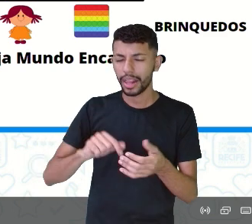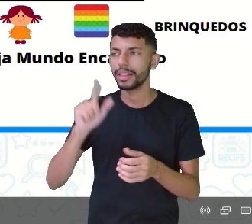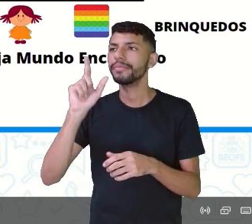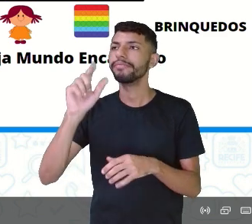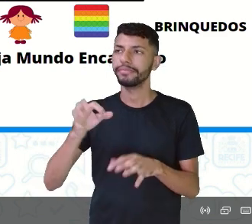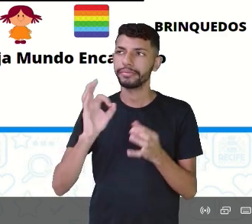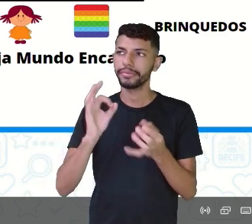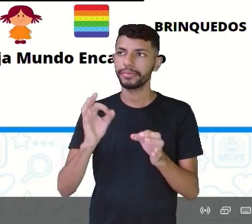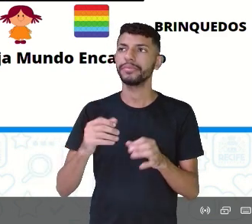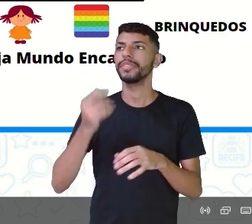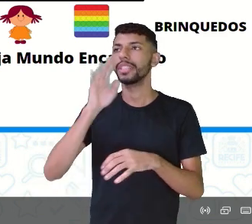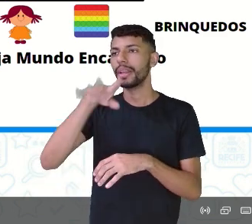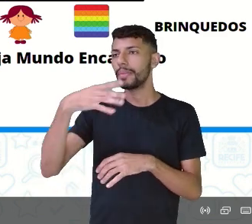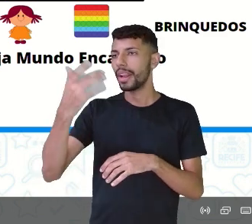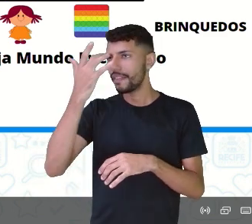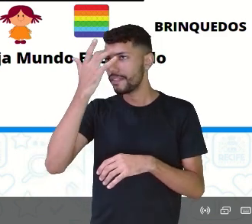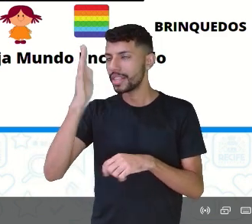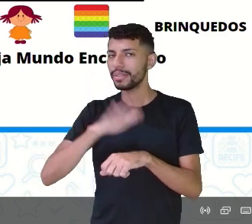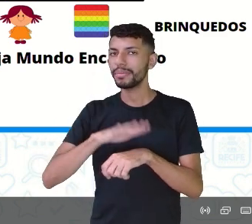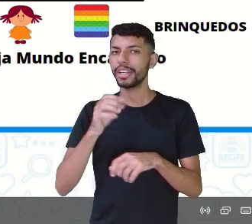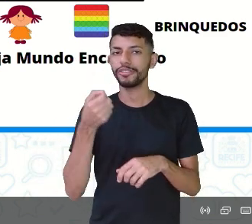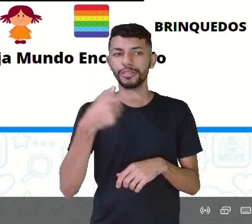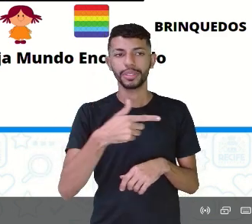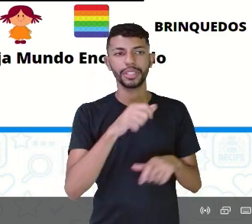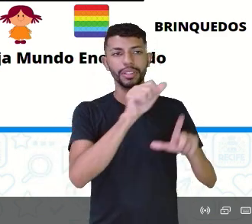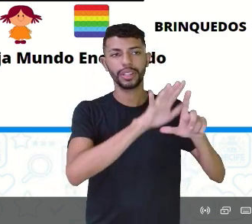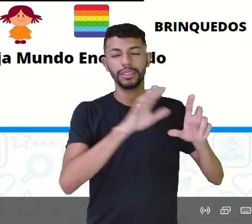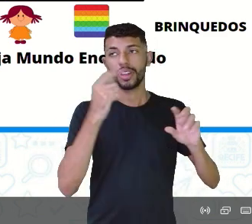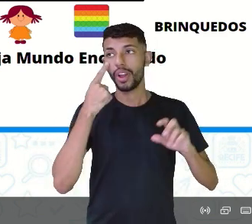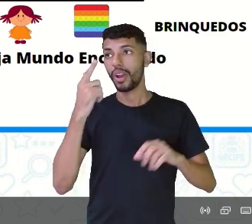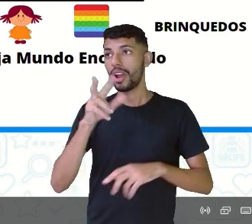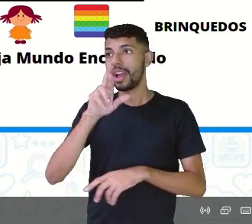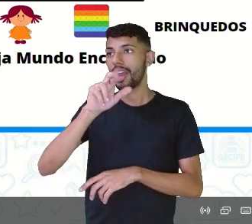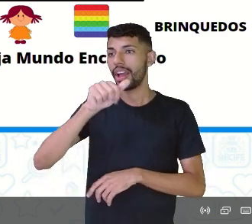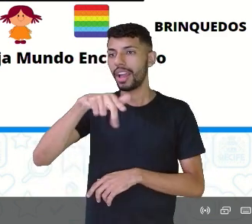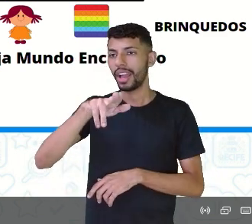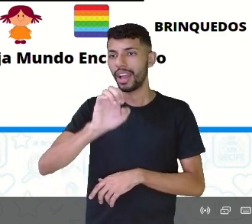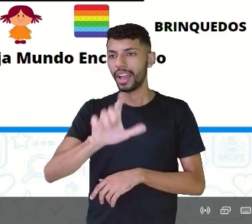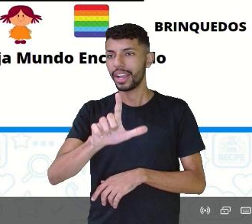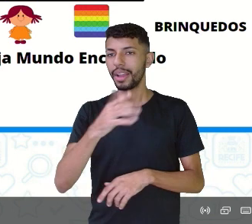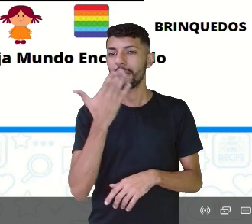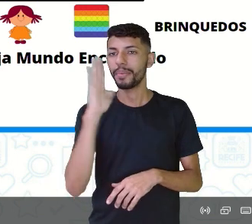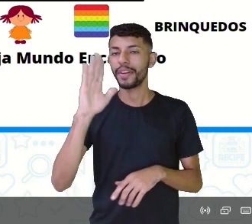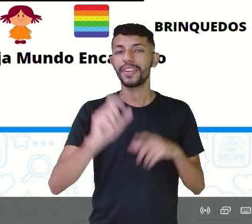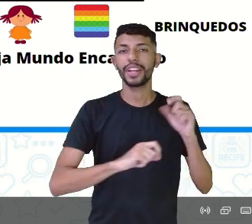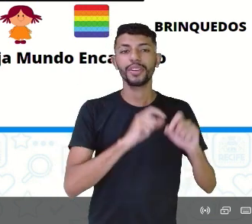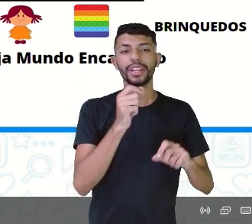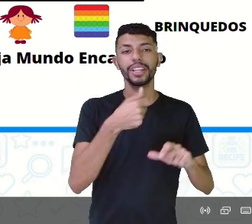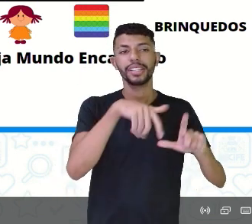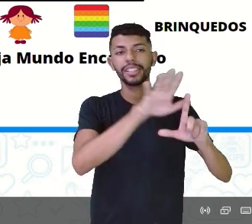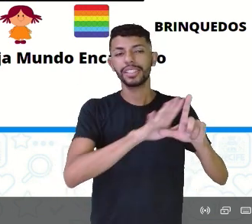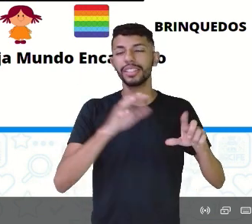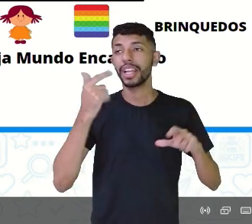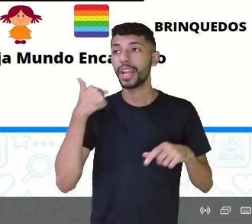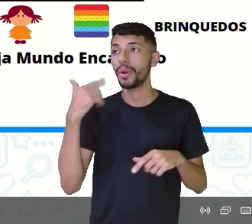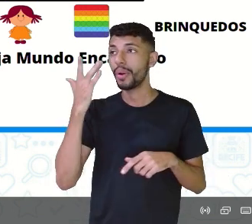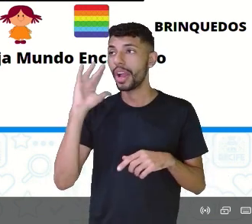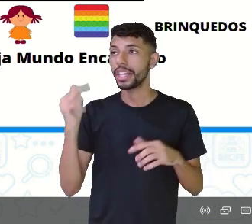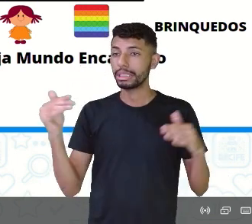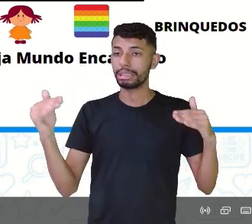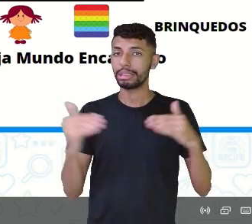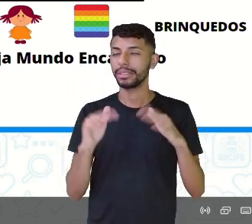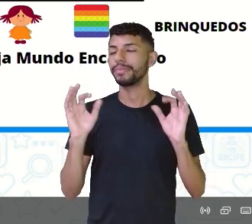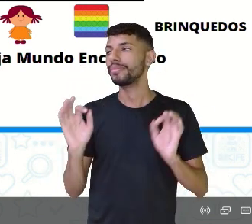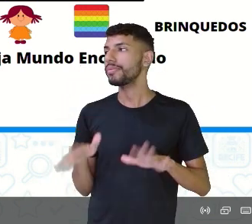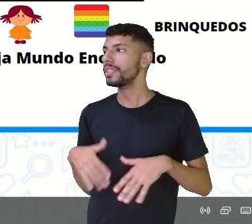fica mais difícil. E aí, tem mais? Já a Raquel prefere o gráfico. Mas eu acho que vai ficar assim, nesse bate-bola, nesse empate aí. Eu, como não sei